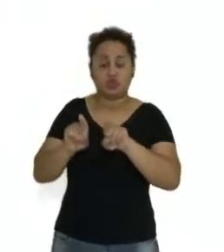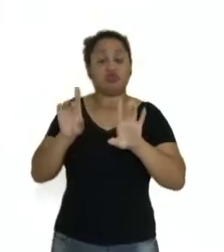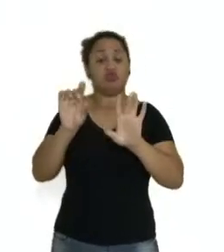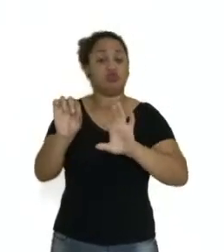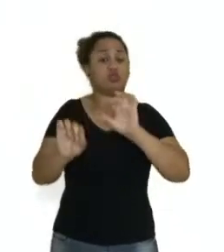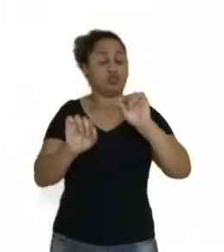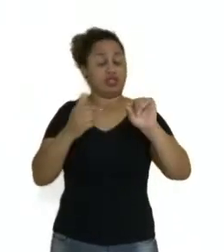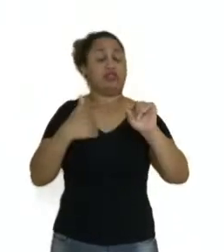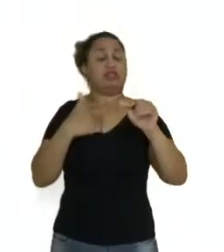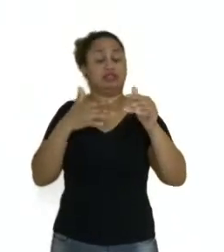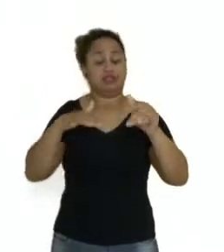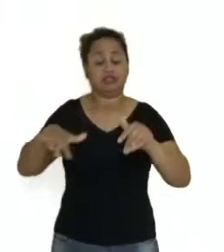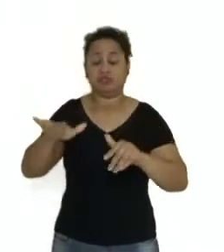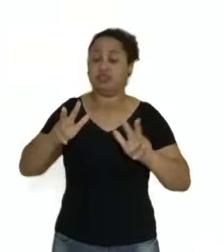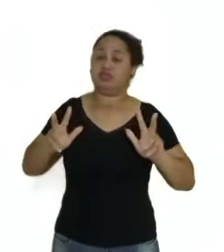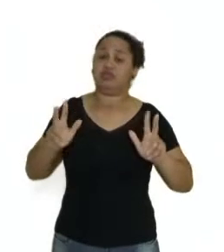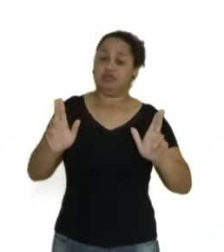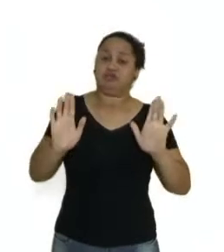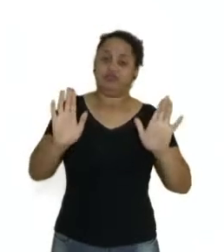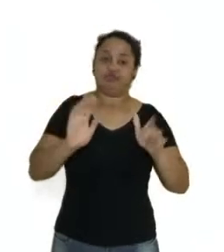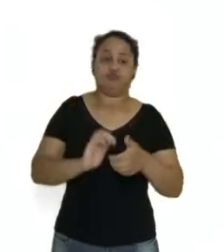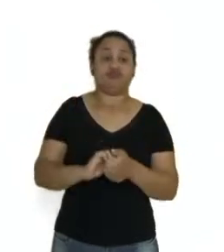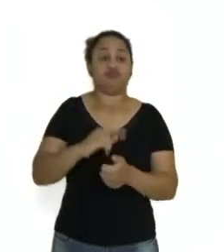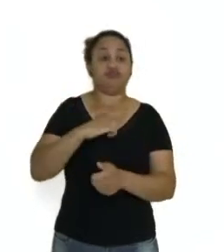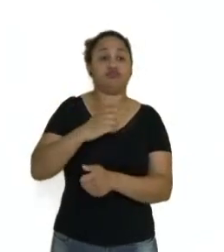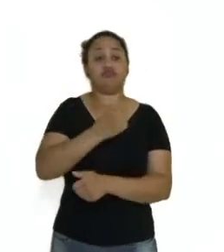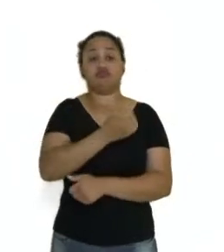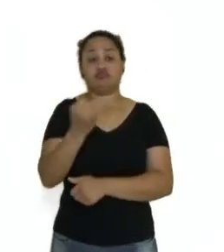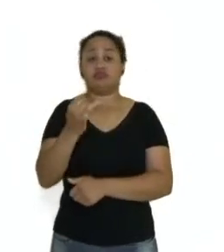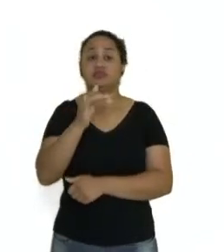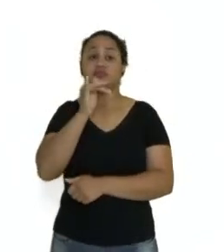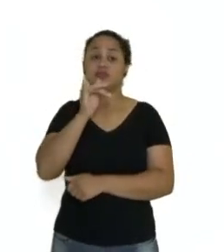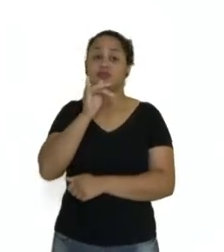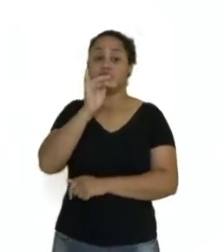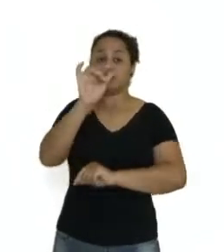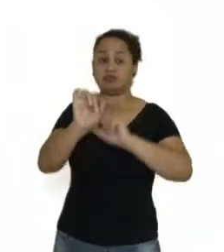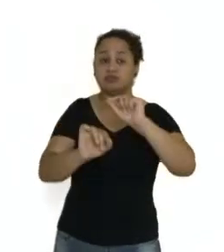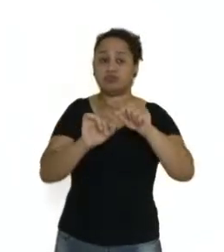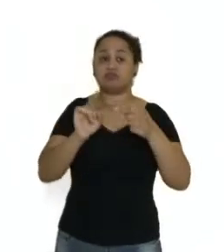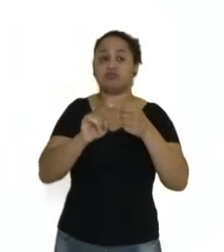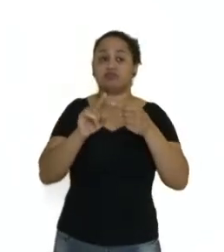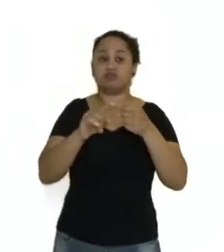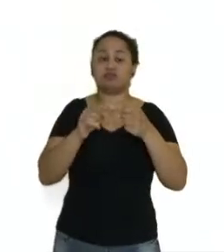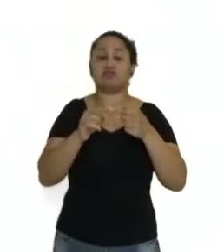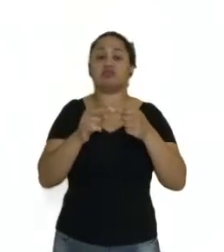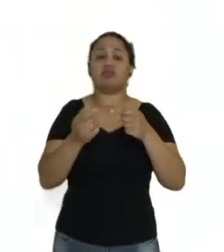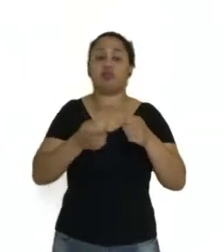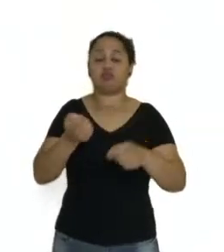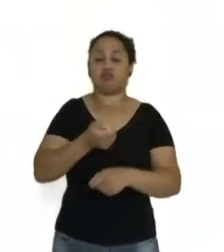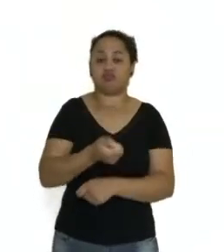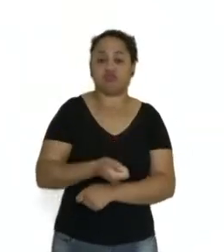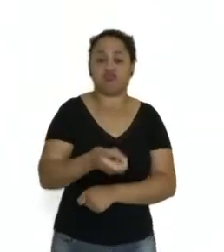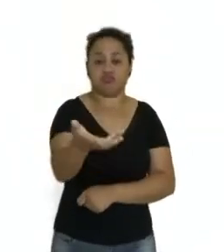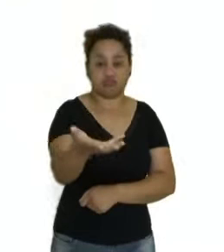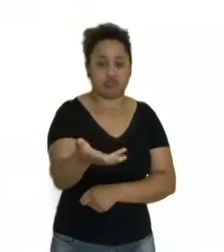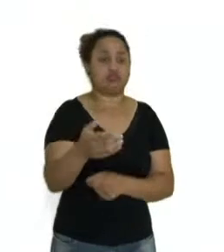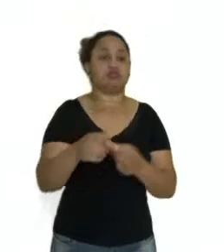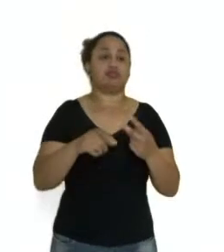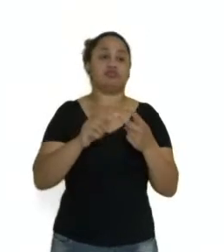mesmas condições. Então, alguns exemplos de fenômenos aleatórios são lançamento de um dado não